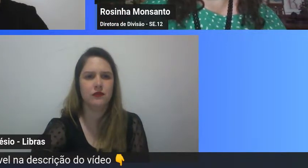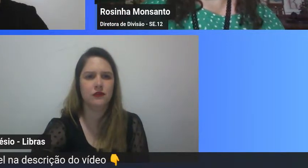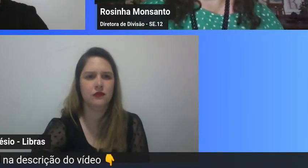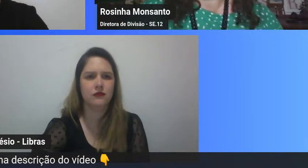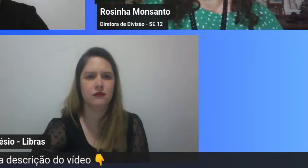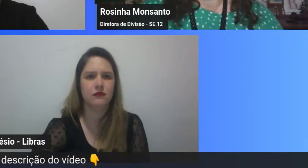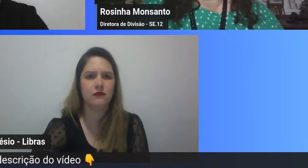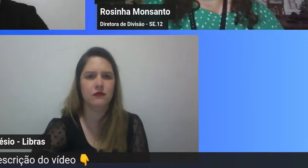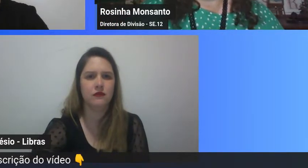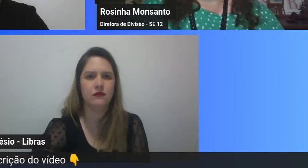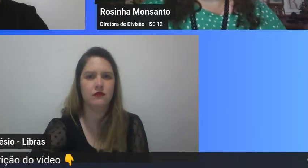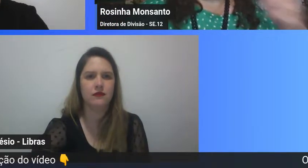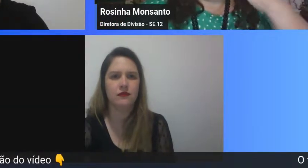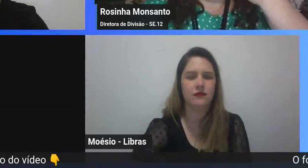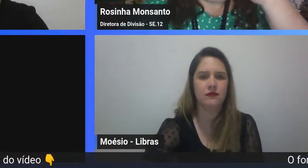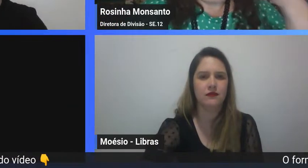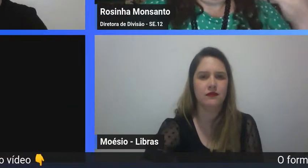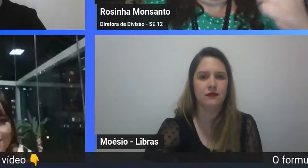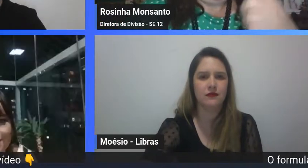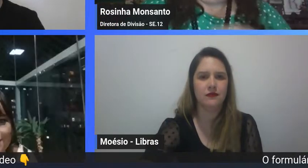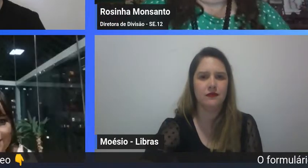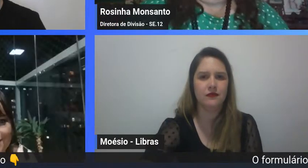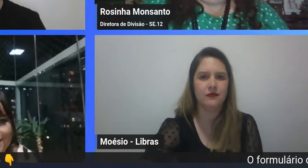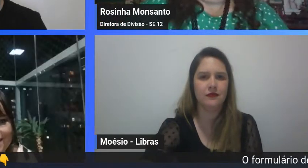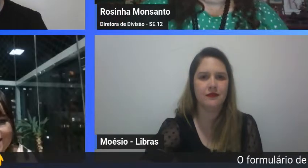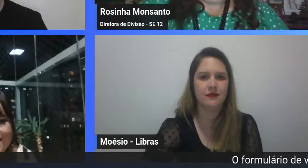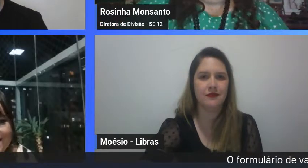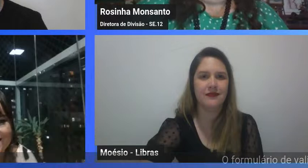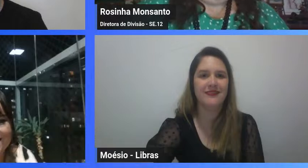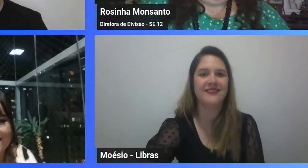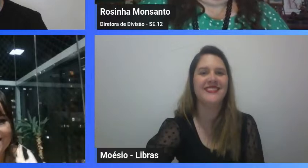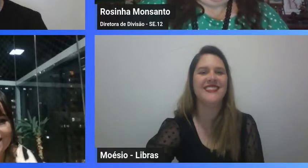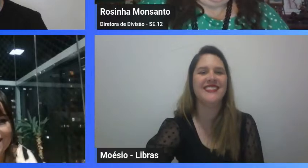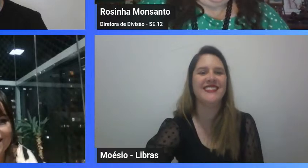Aí. E aí, meu, 1h40 falando, hein?